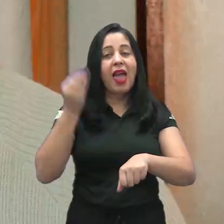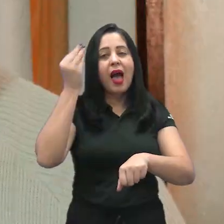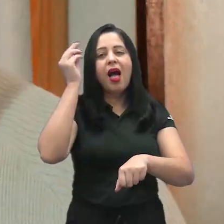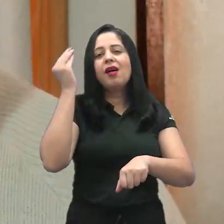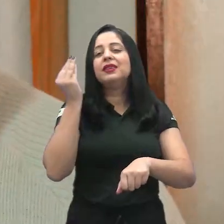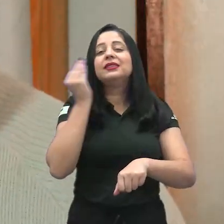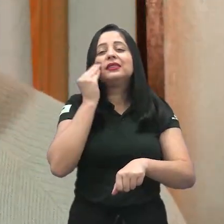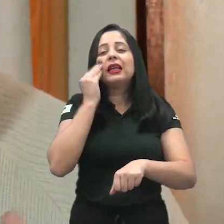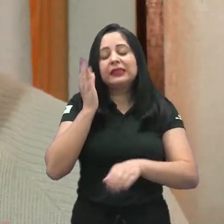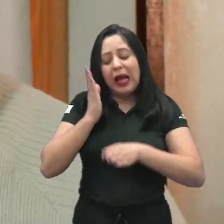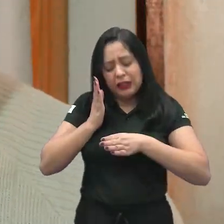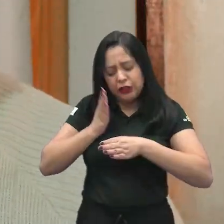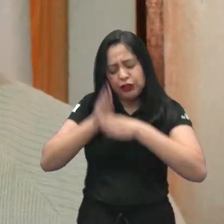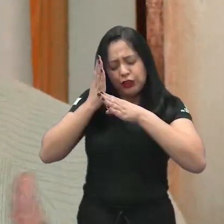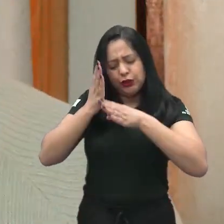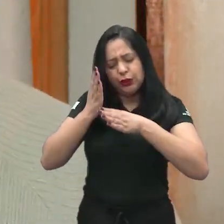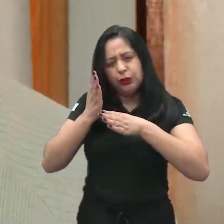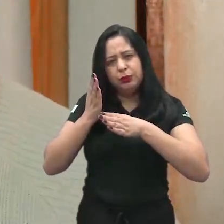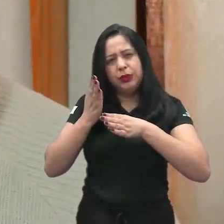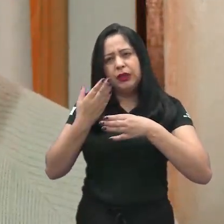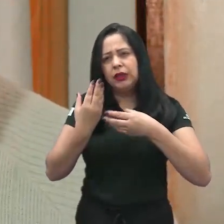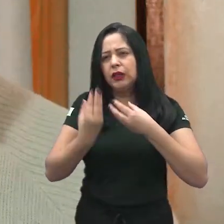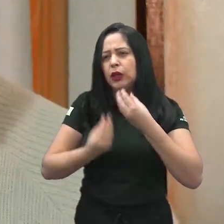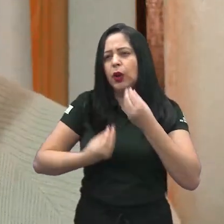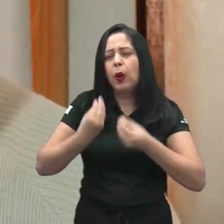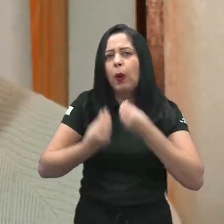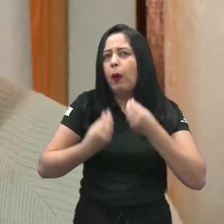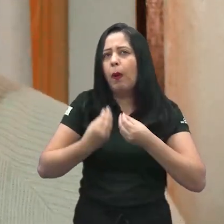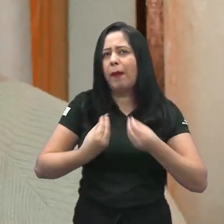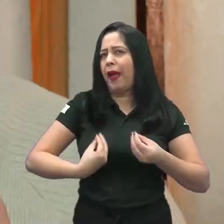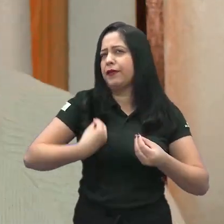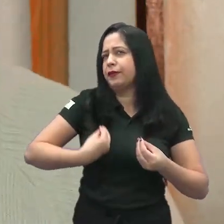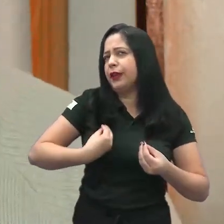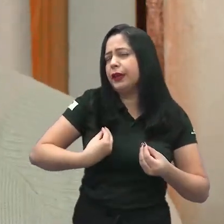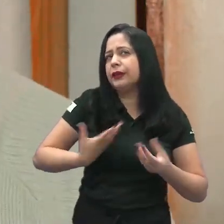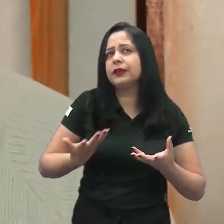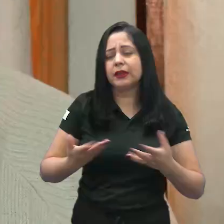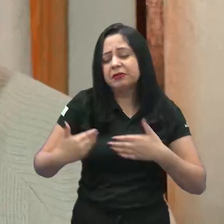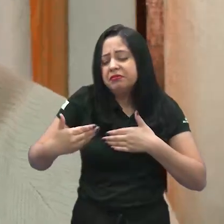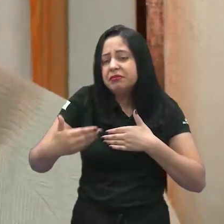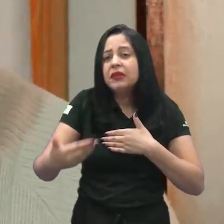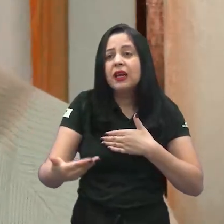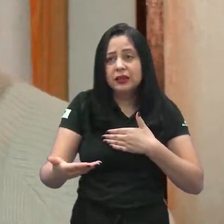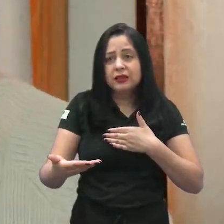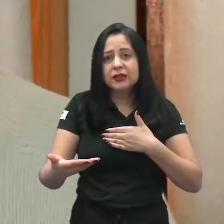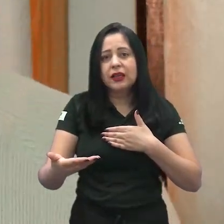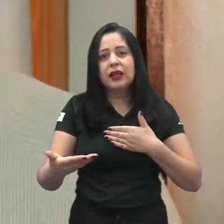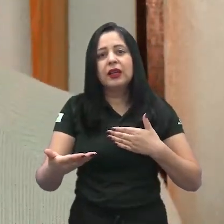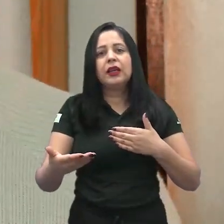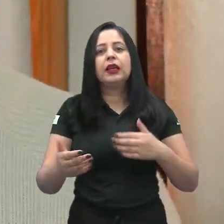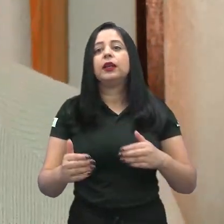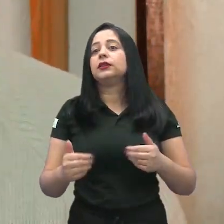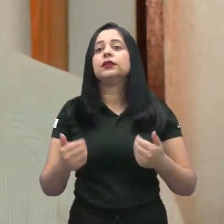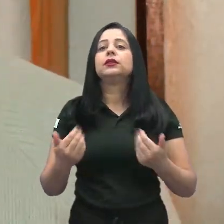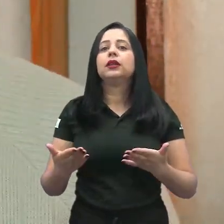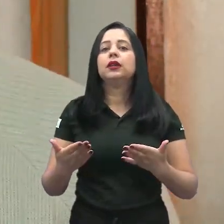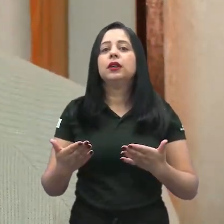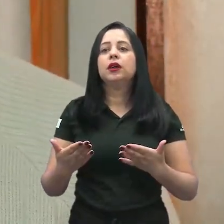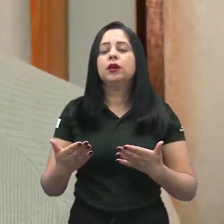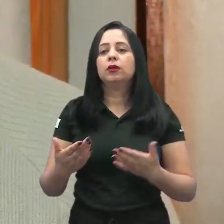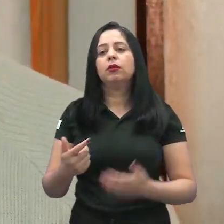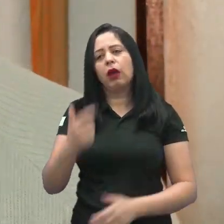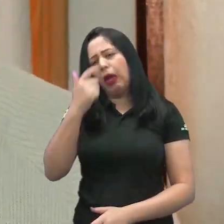pouco, né, descobrindo um pouco mais sobre como funciona a nossa cabeça, sobre como é a vida, né, propriamente dito. E comigo não